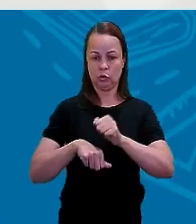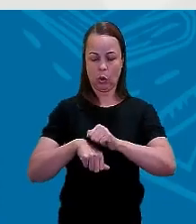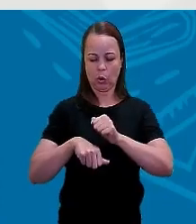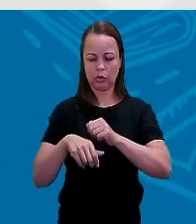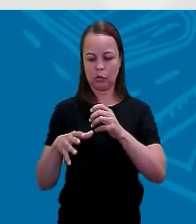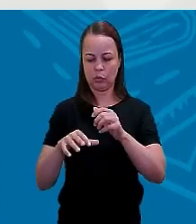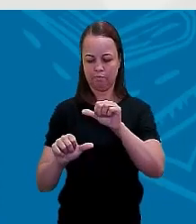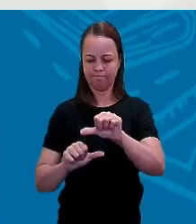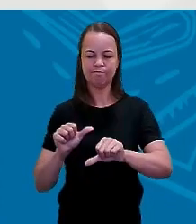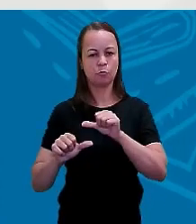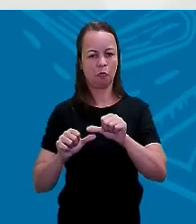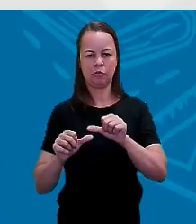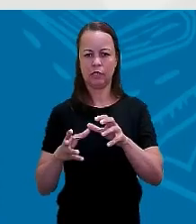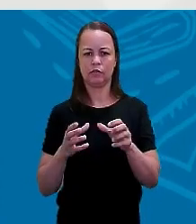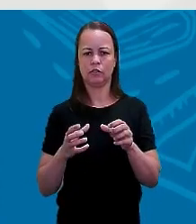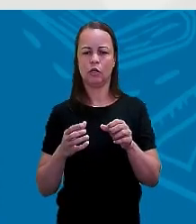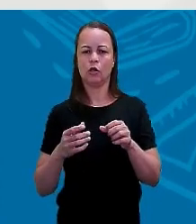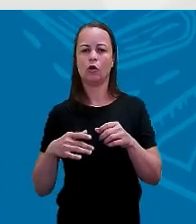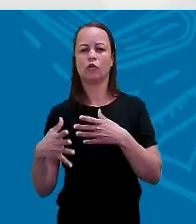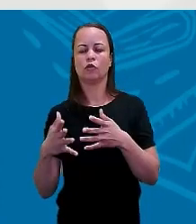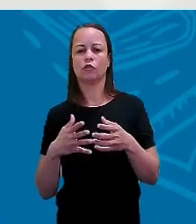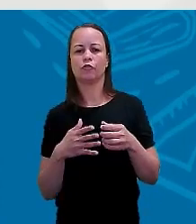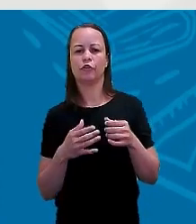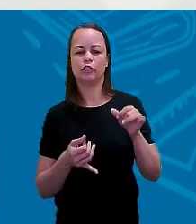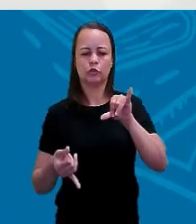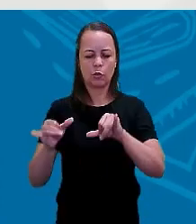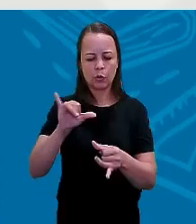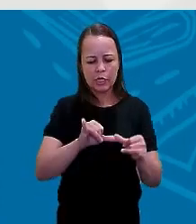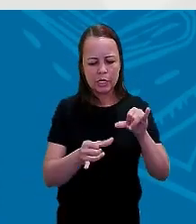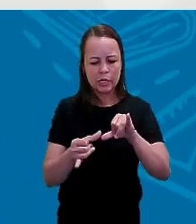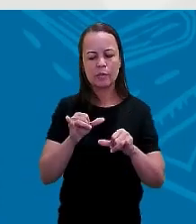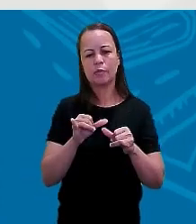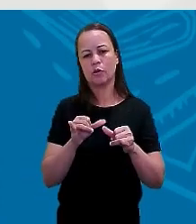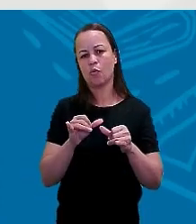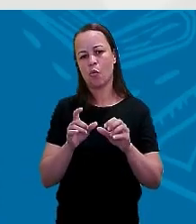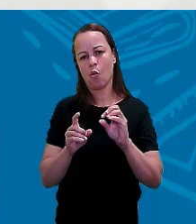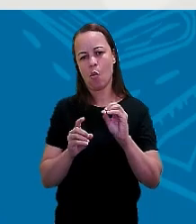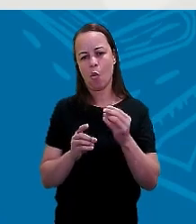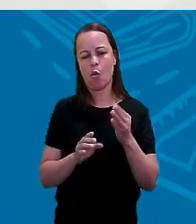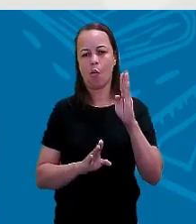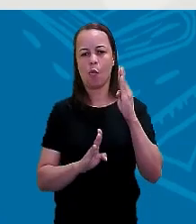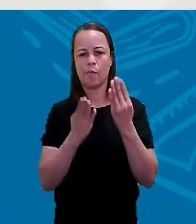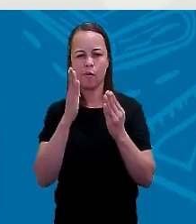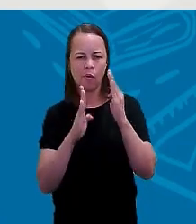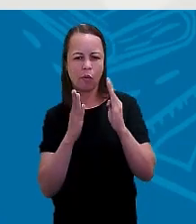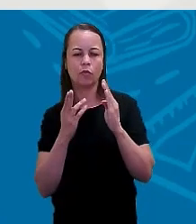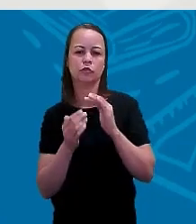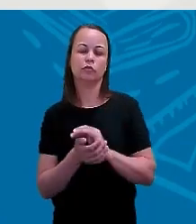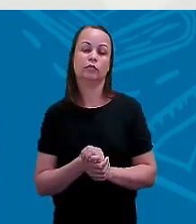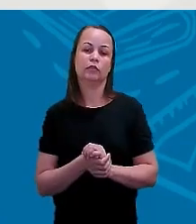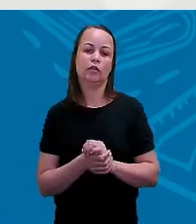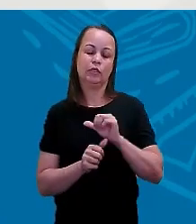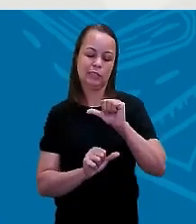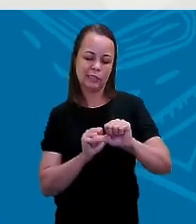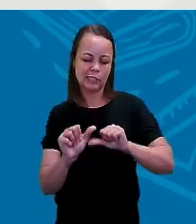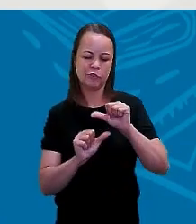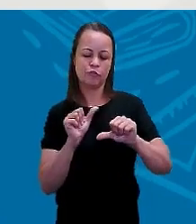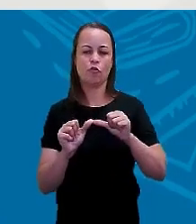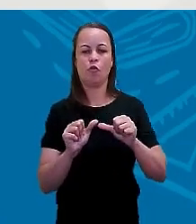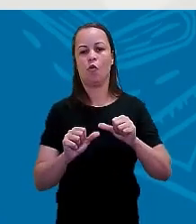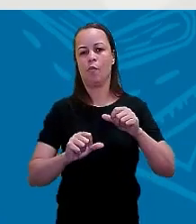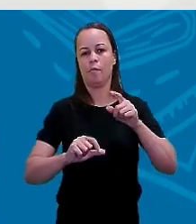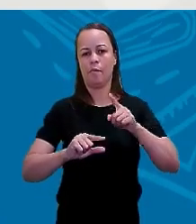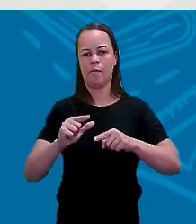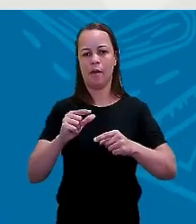seus estados físico, físico-químico ou biológico, de modo que ele se transforme em matéria-prima